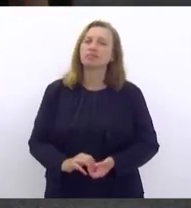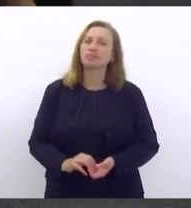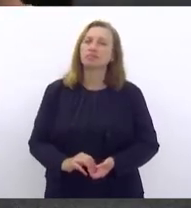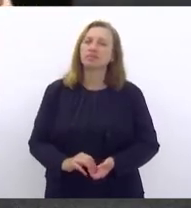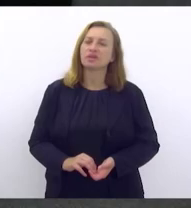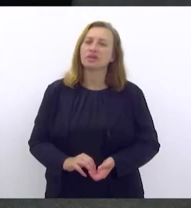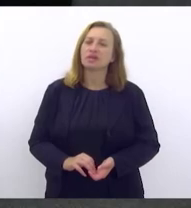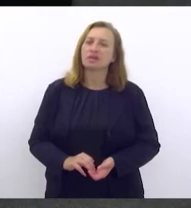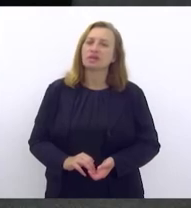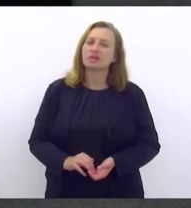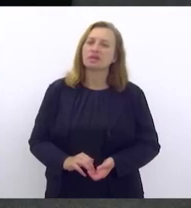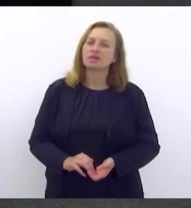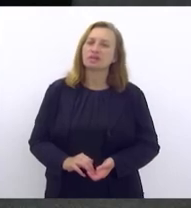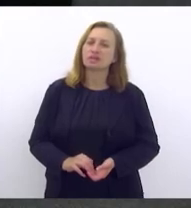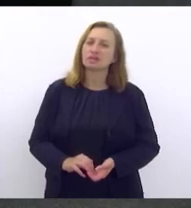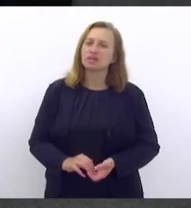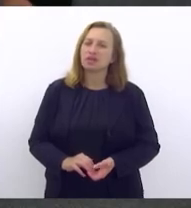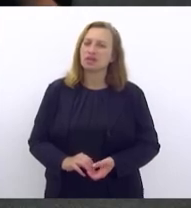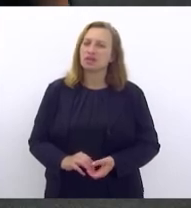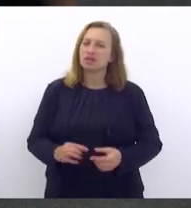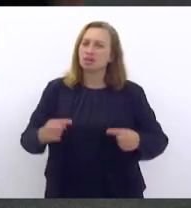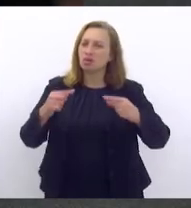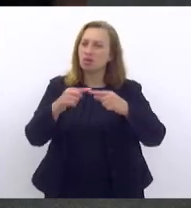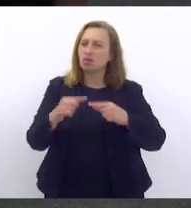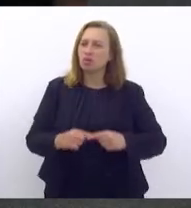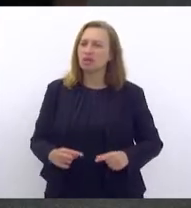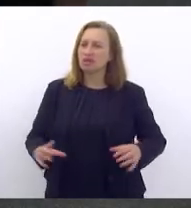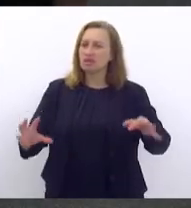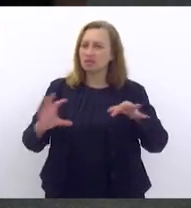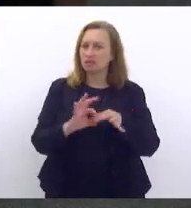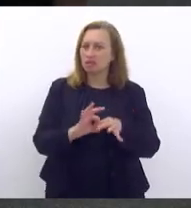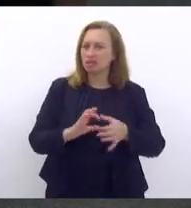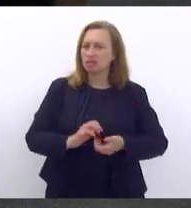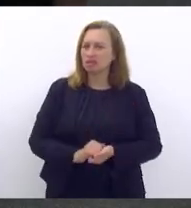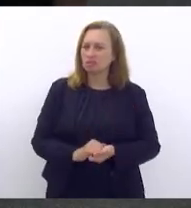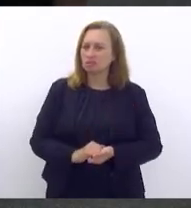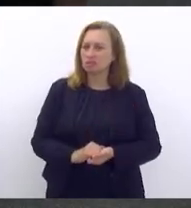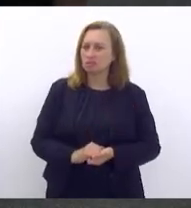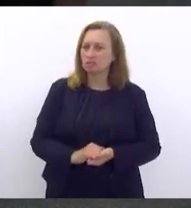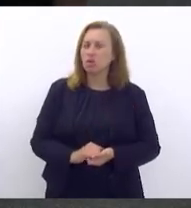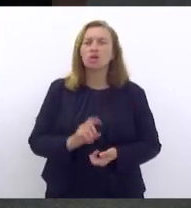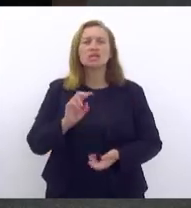a chamada venda casada. O que que é isso?